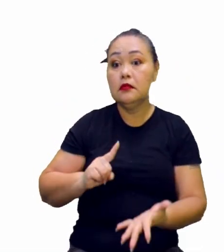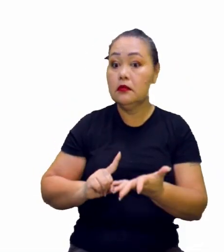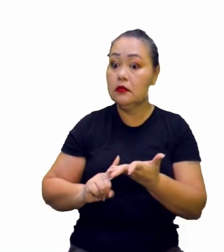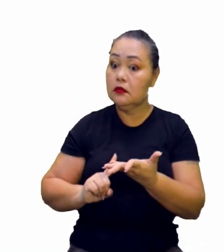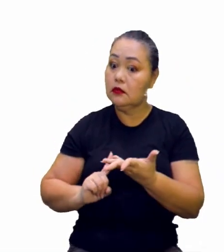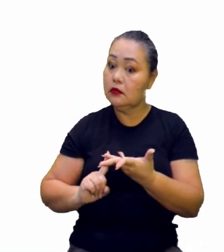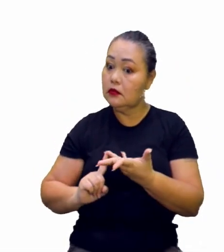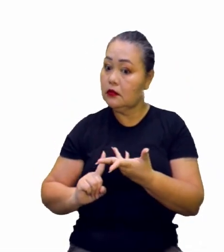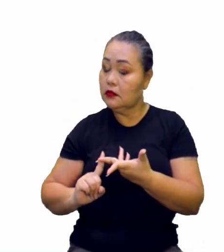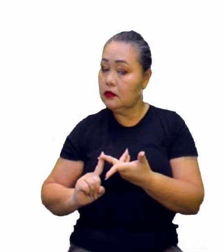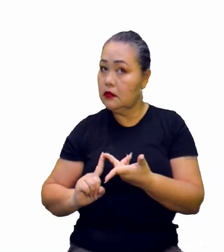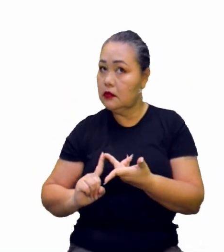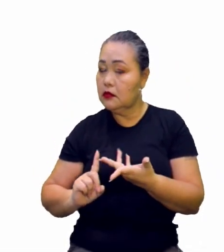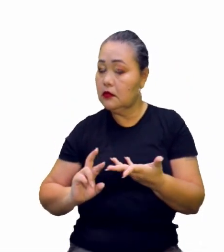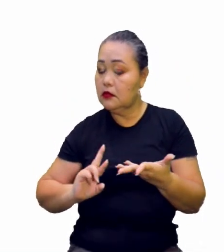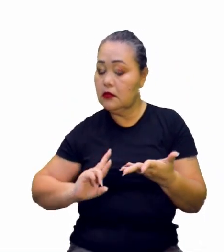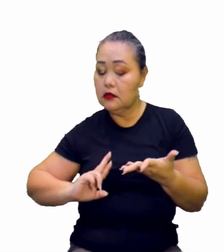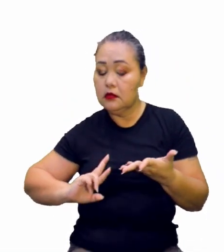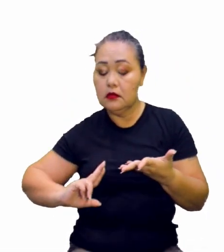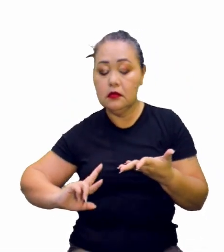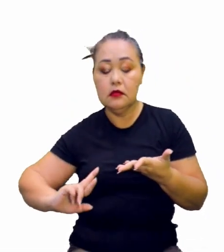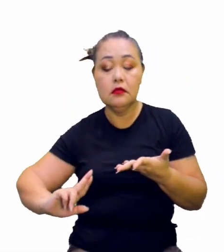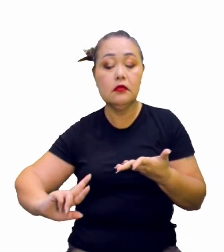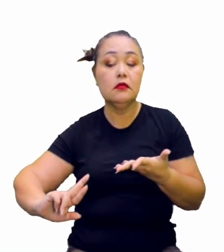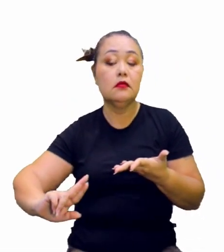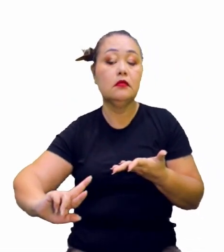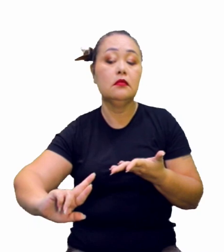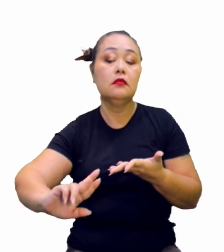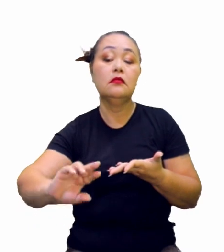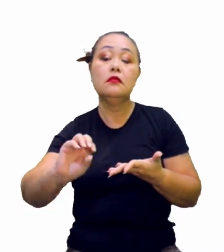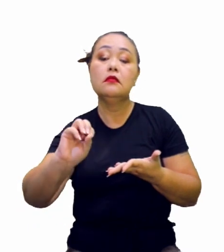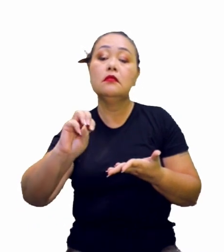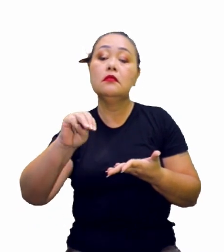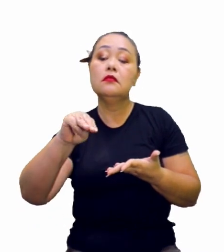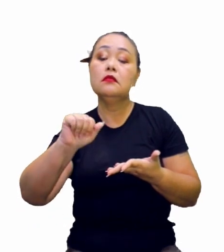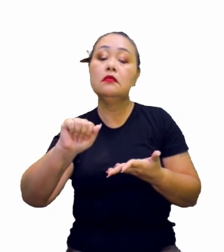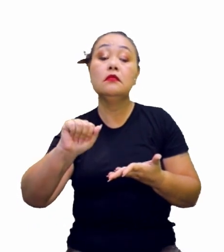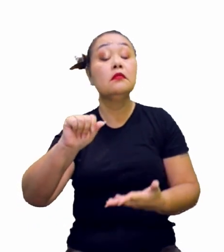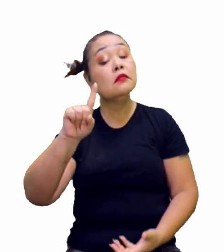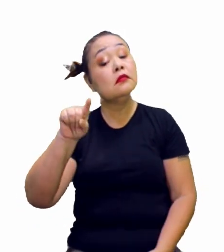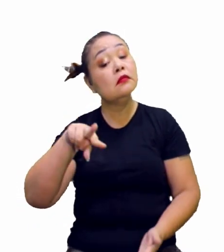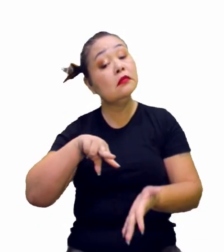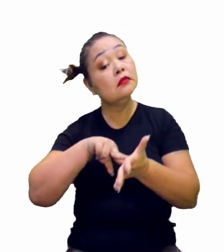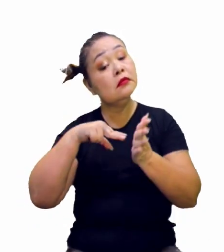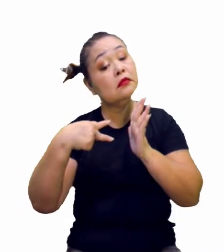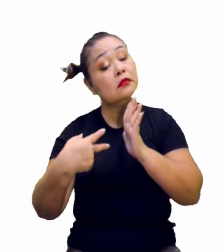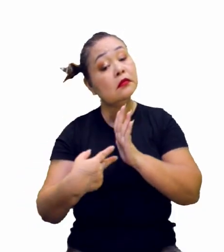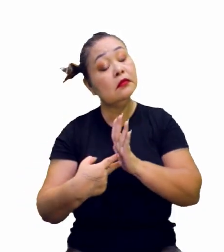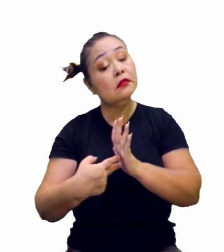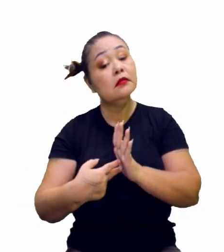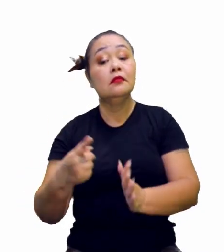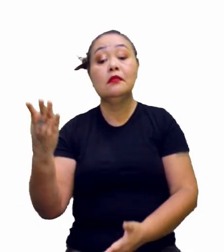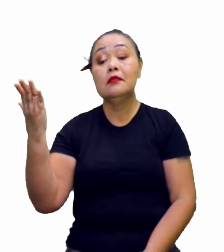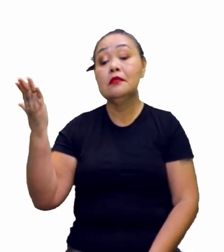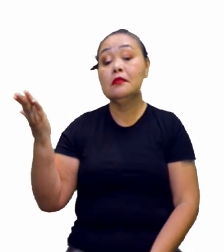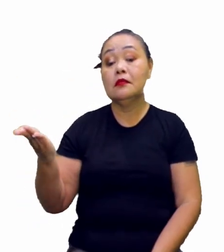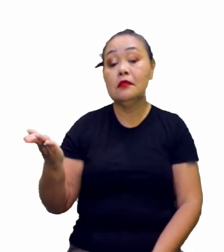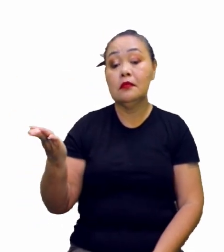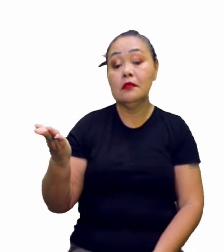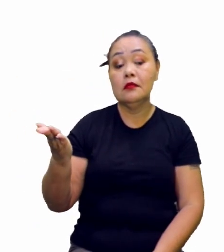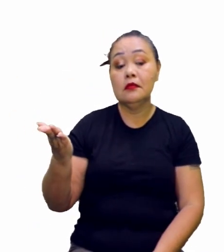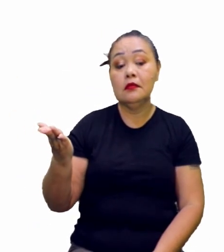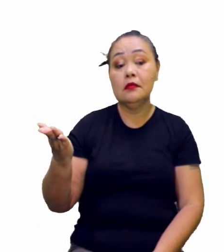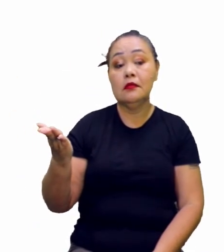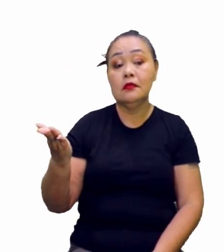heterogêneo. Vem esse significado de oma, tá? Então, olha aqui.